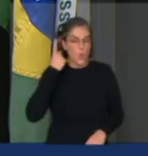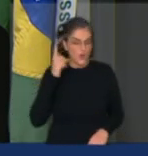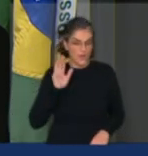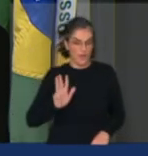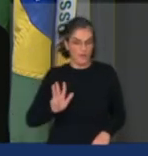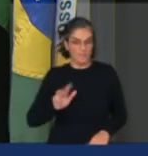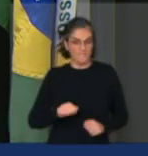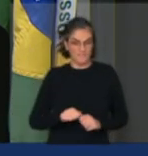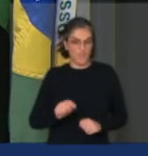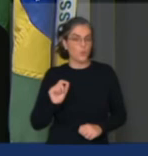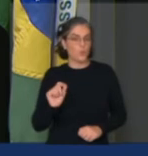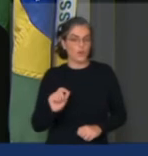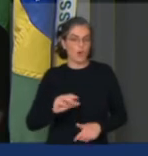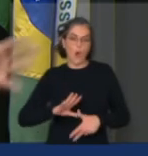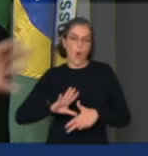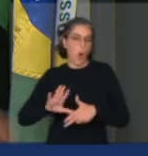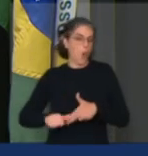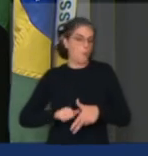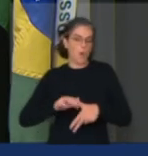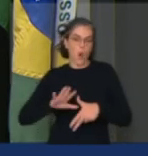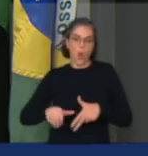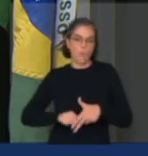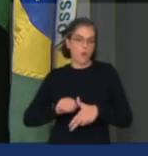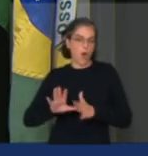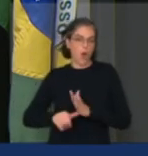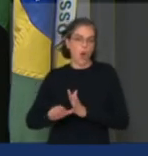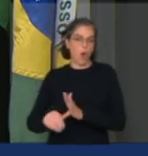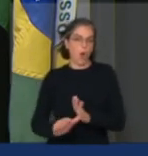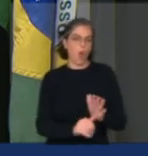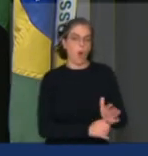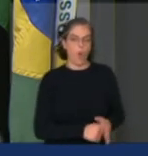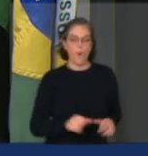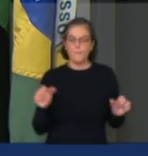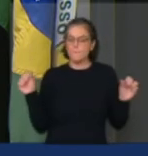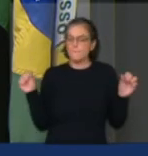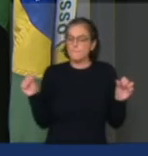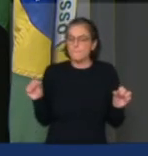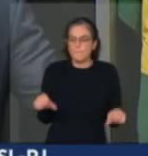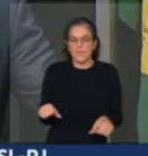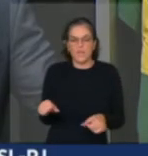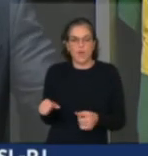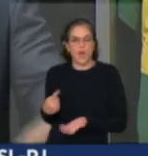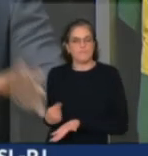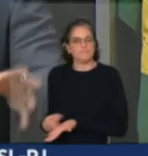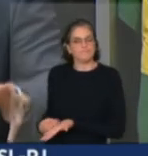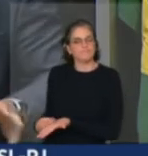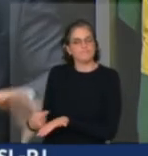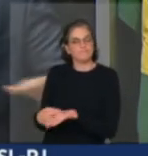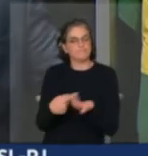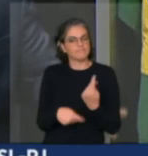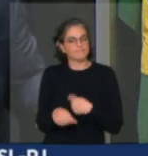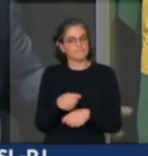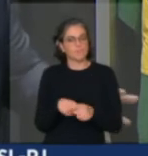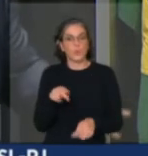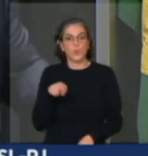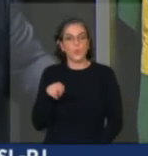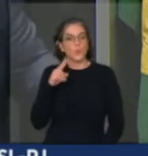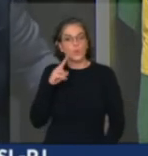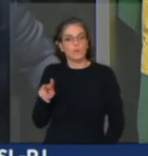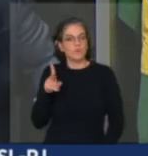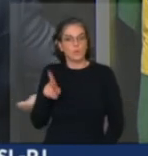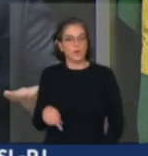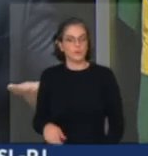foi roubar. Fazer o maior esquema de corrupção da história do Brasil. Eu não sei no que esse pessoal se